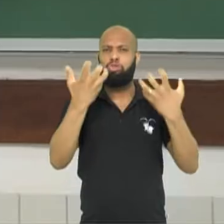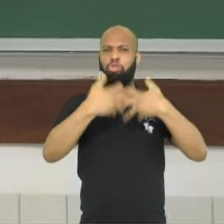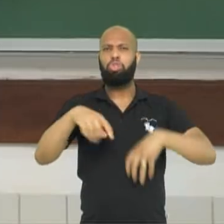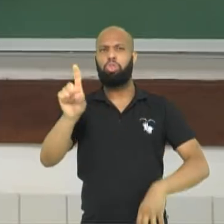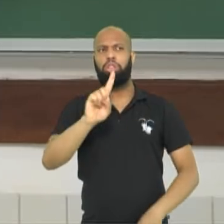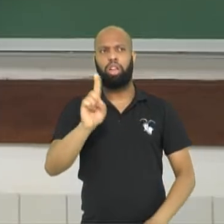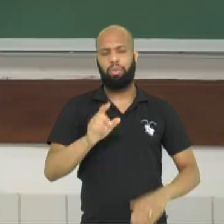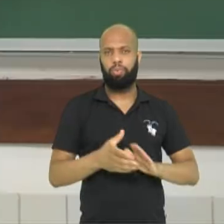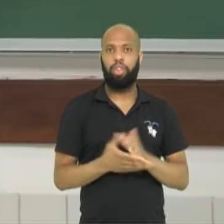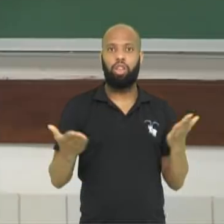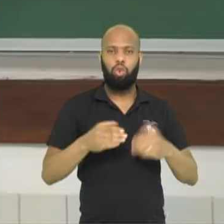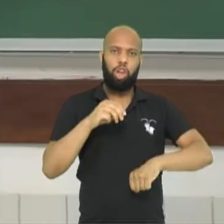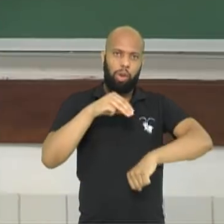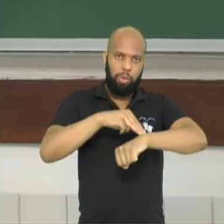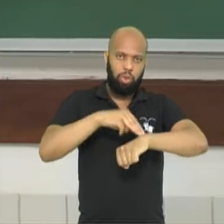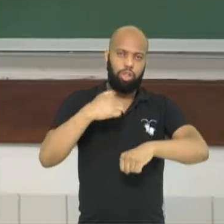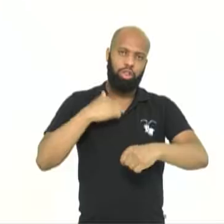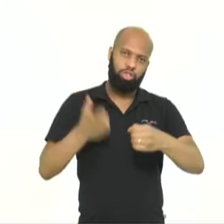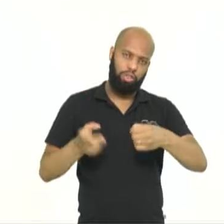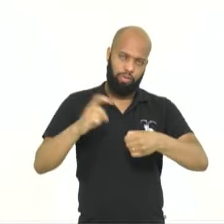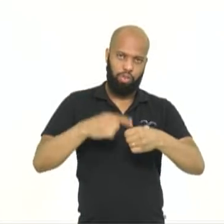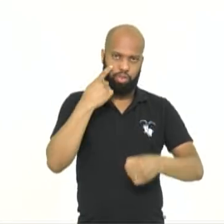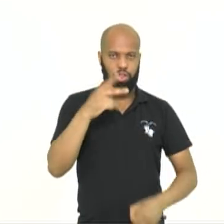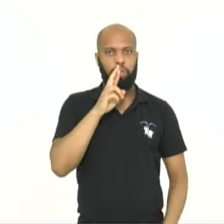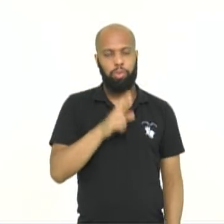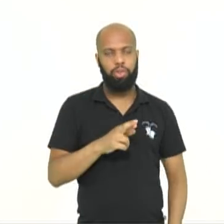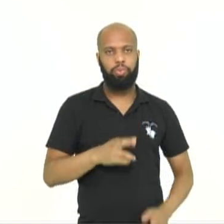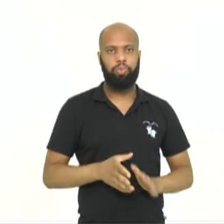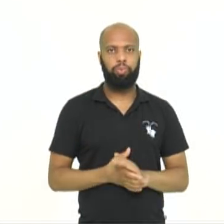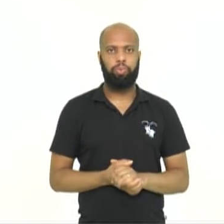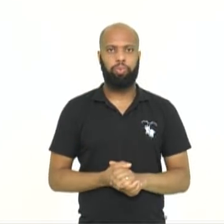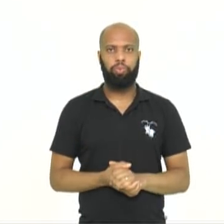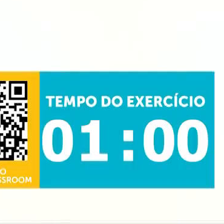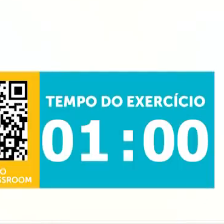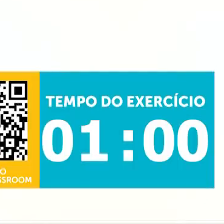funcional. Vai lá, 1 minutinho para vocês e a gente já volta.